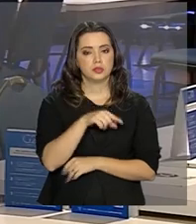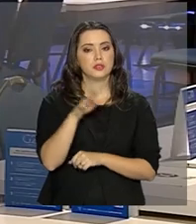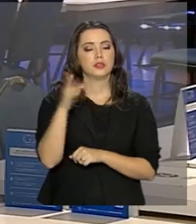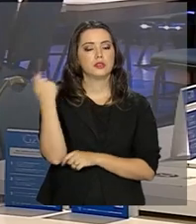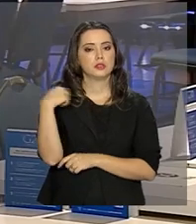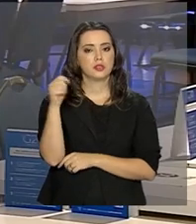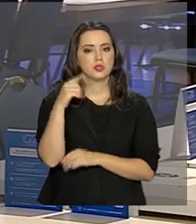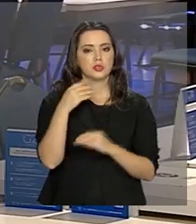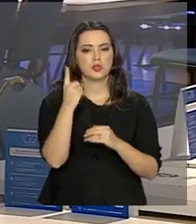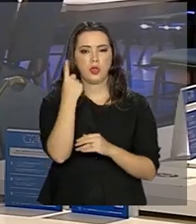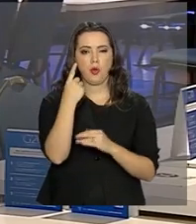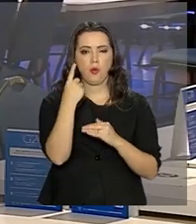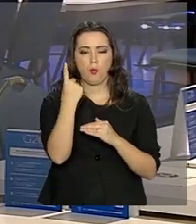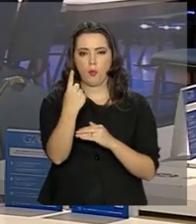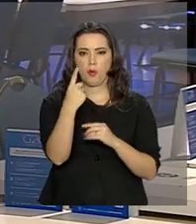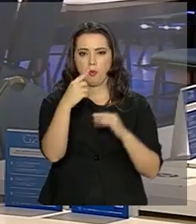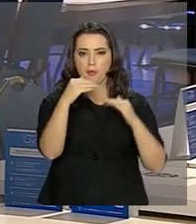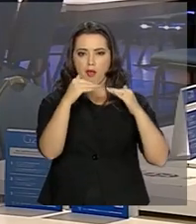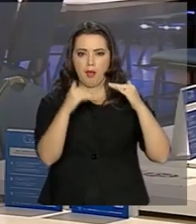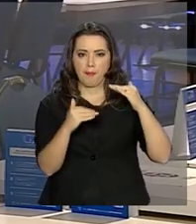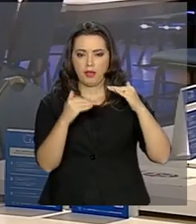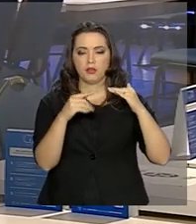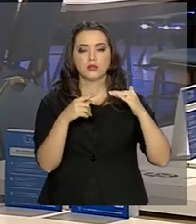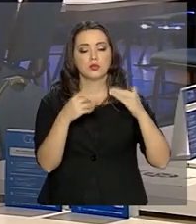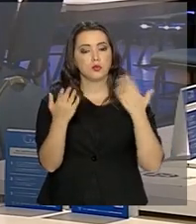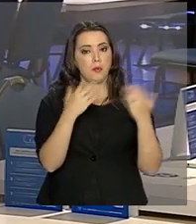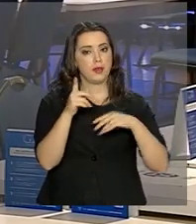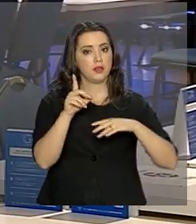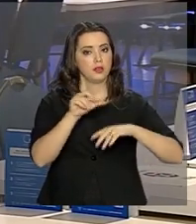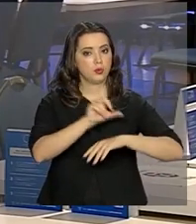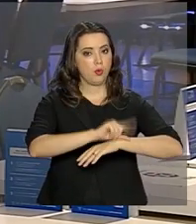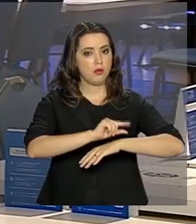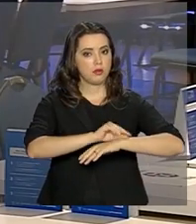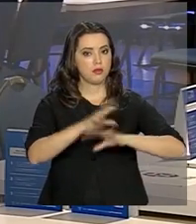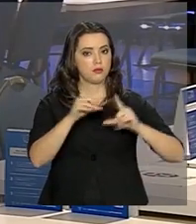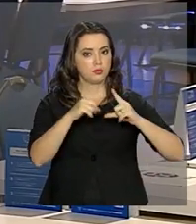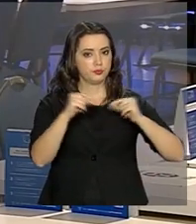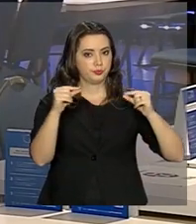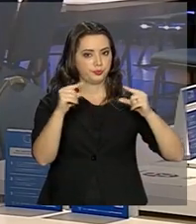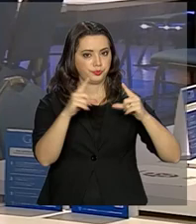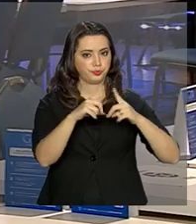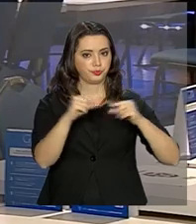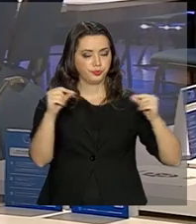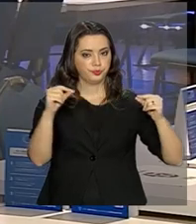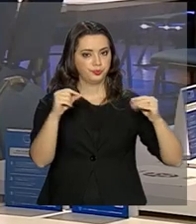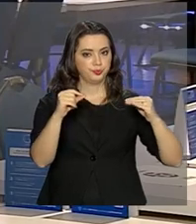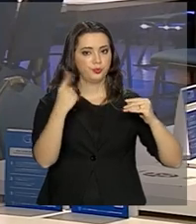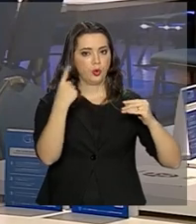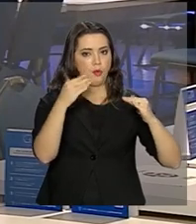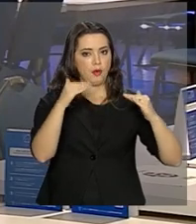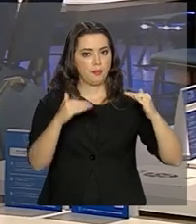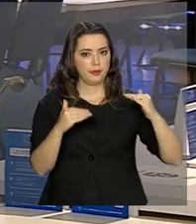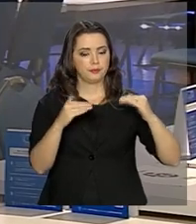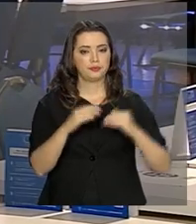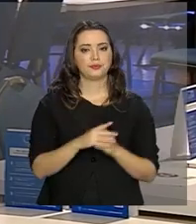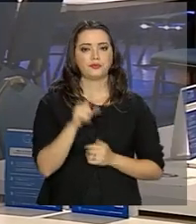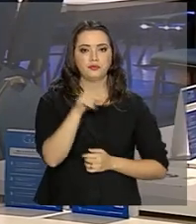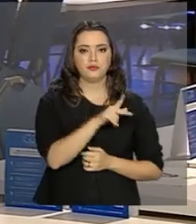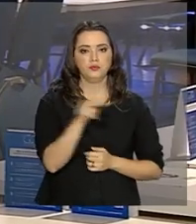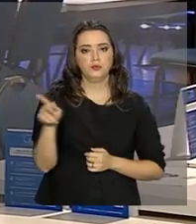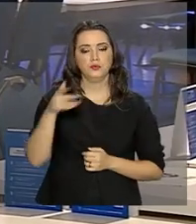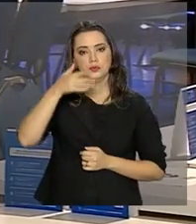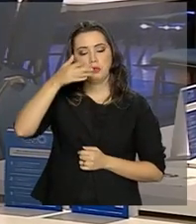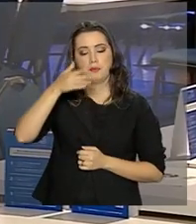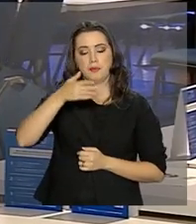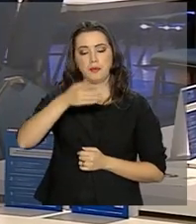é uma hora a menos que de Brasília. A presidência do G20, que ficou com a Argentina este ano, ela